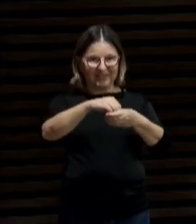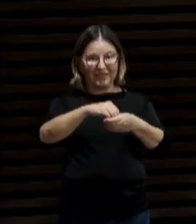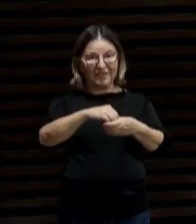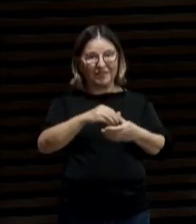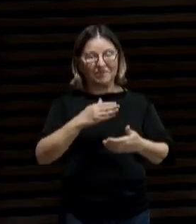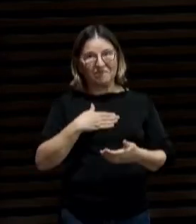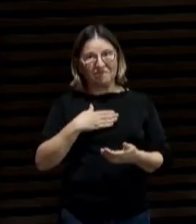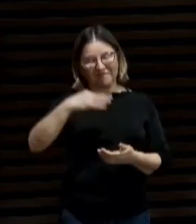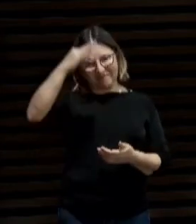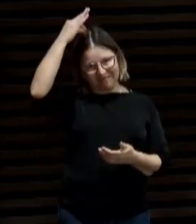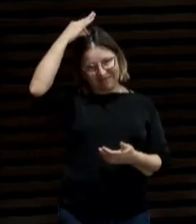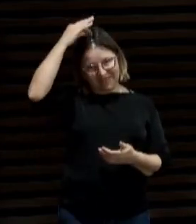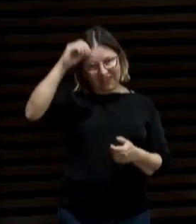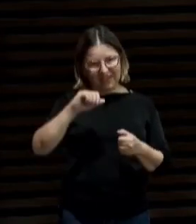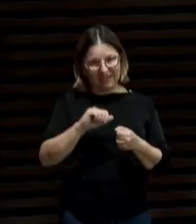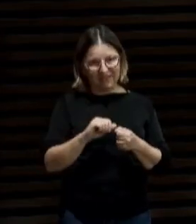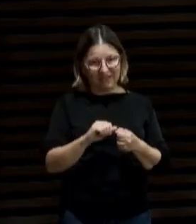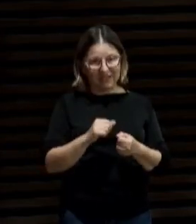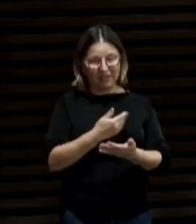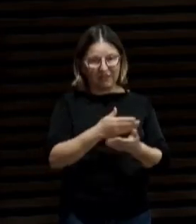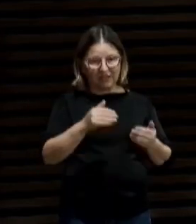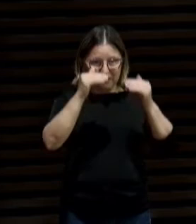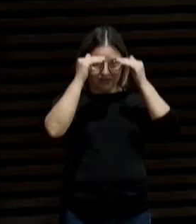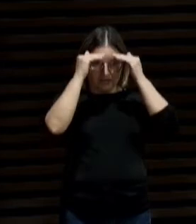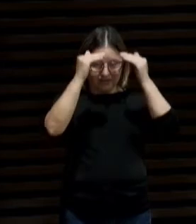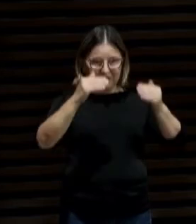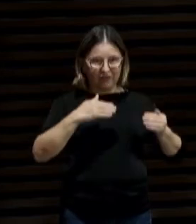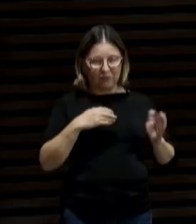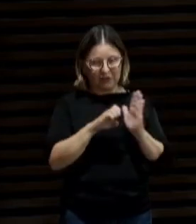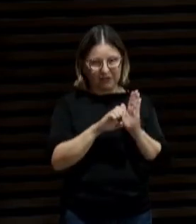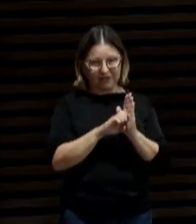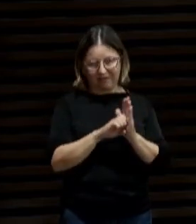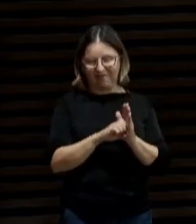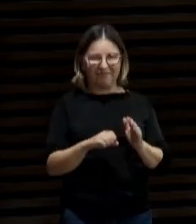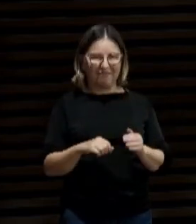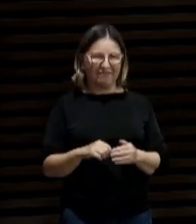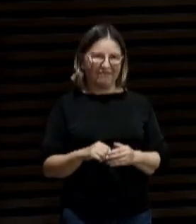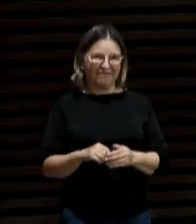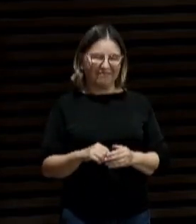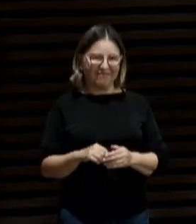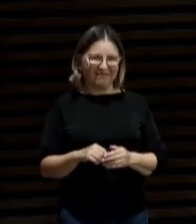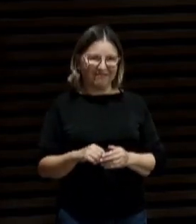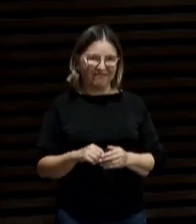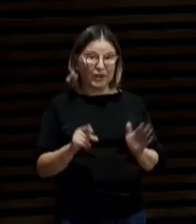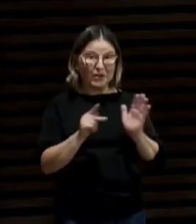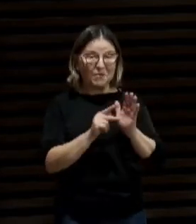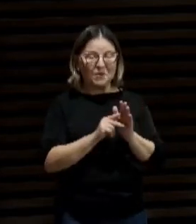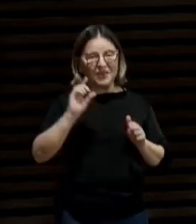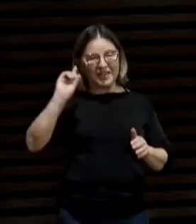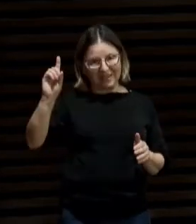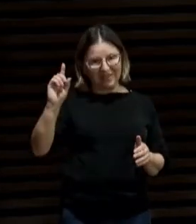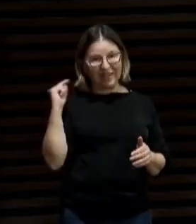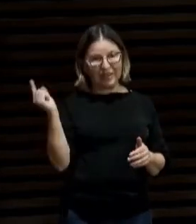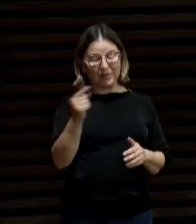meus estatutos, guardeis os meus juízos e os observeis. Foi o próprio Deus que nos